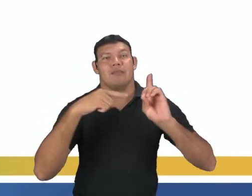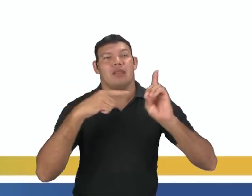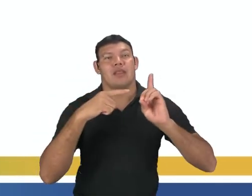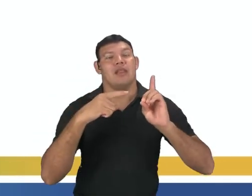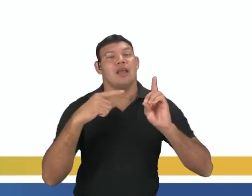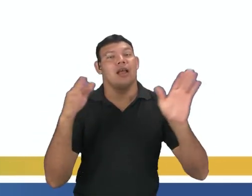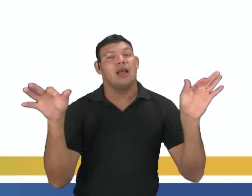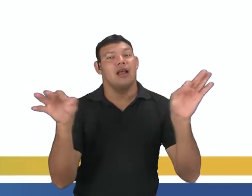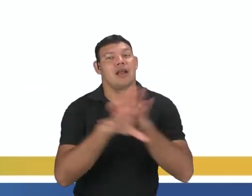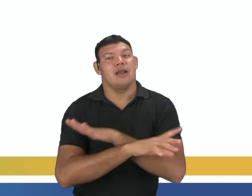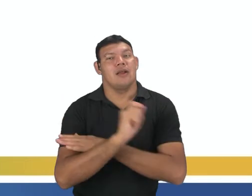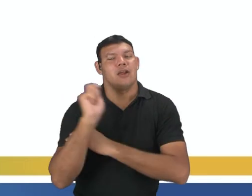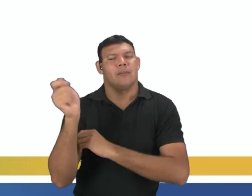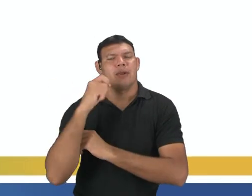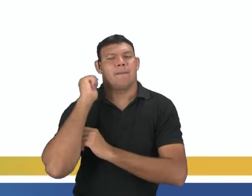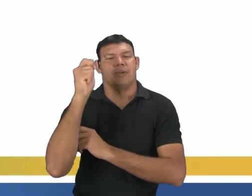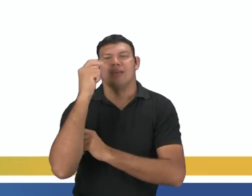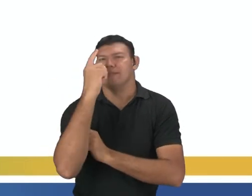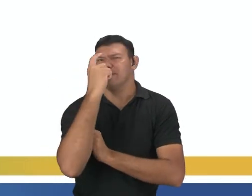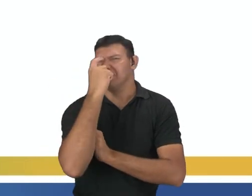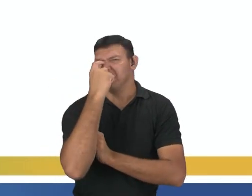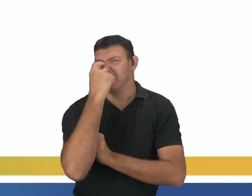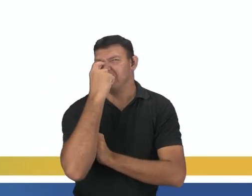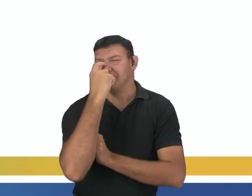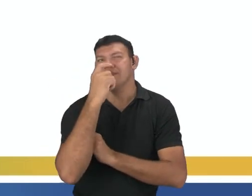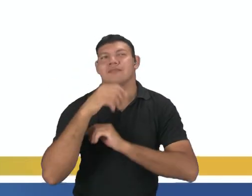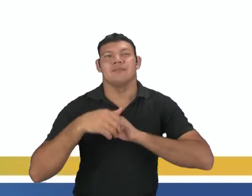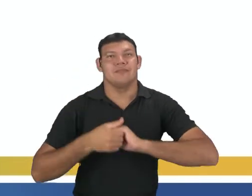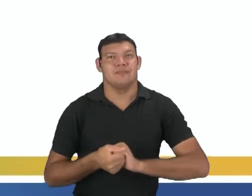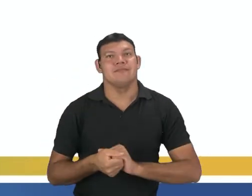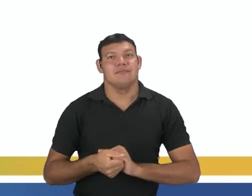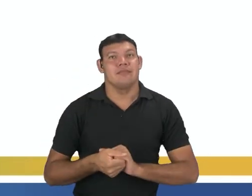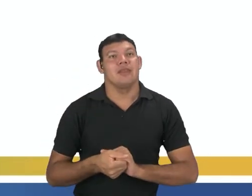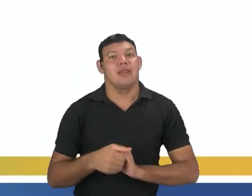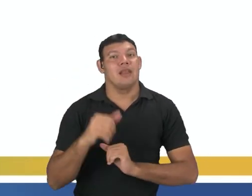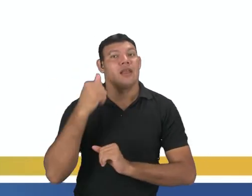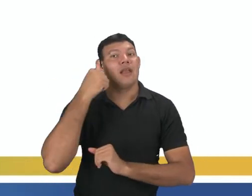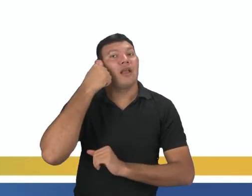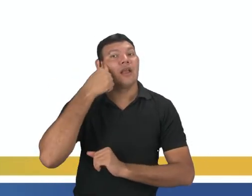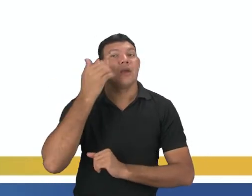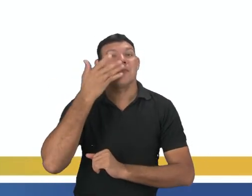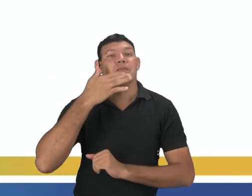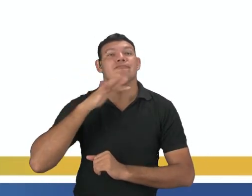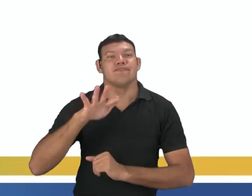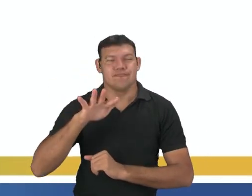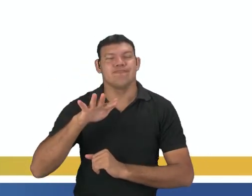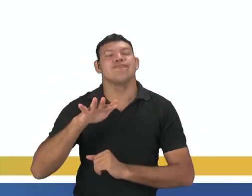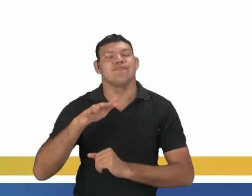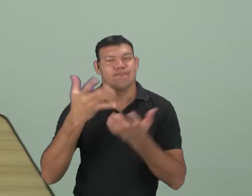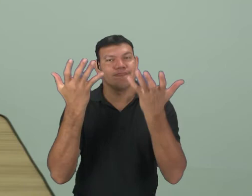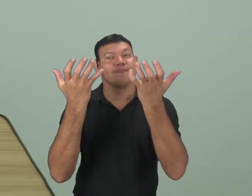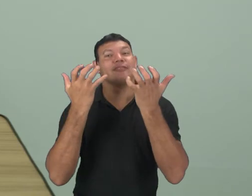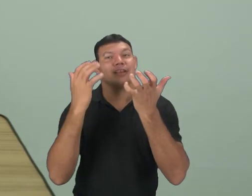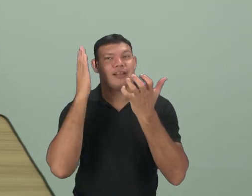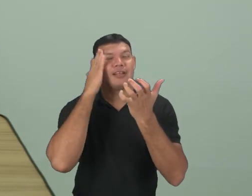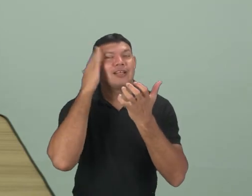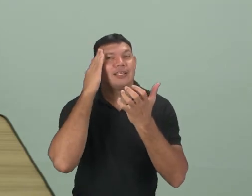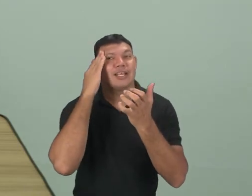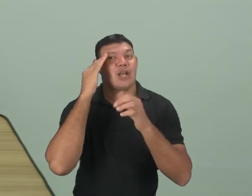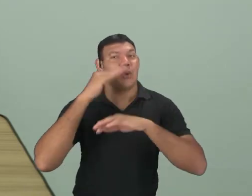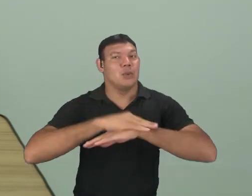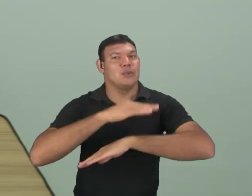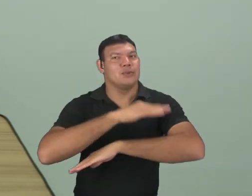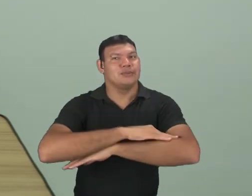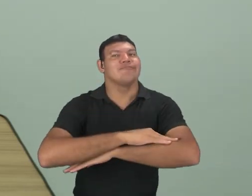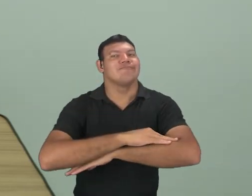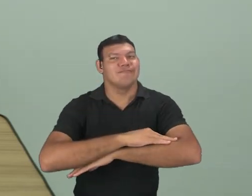essa história, nós vimos que a menina queria saber se o sapo era um príncipe, né? E a